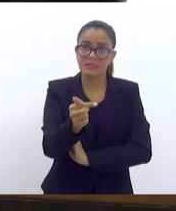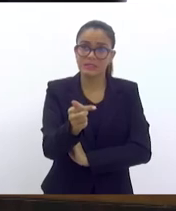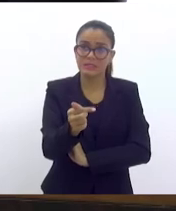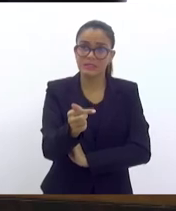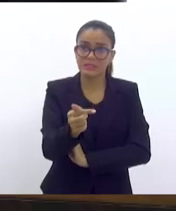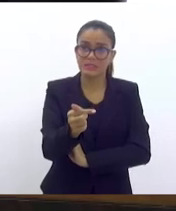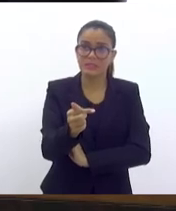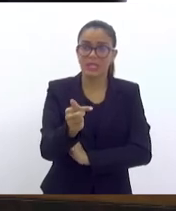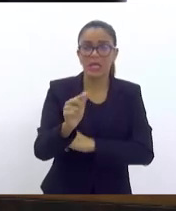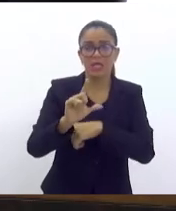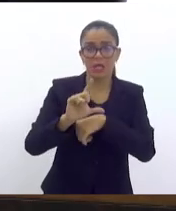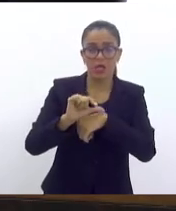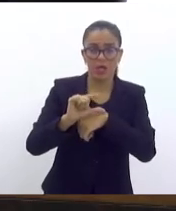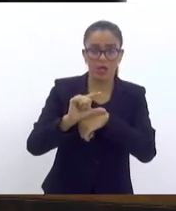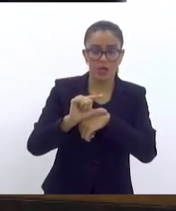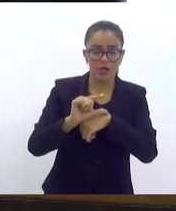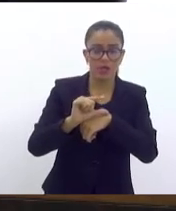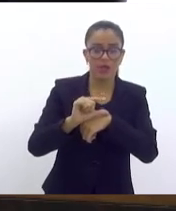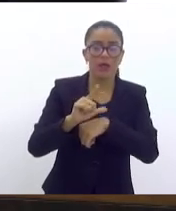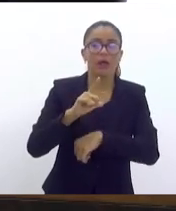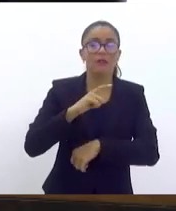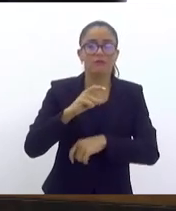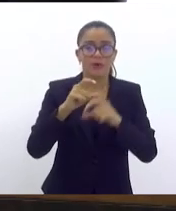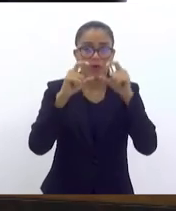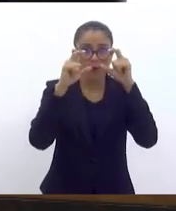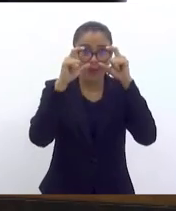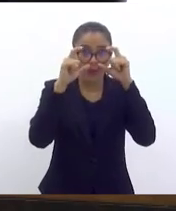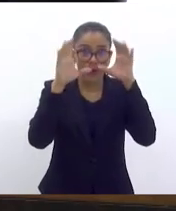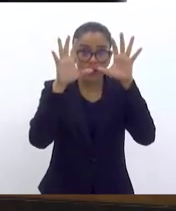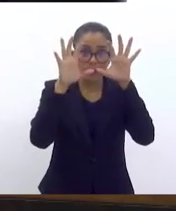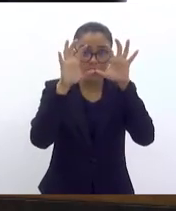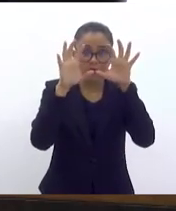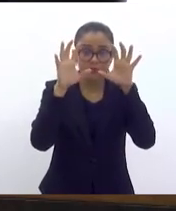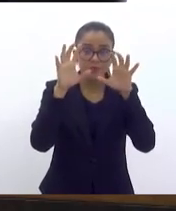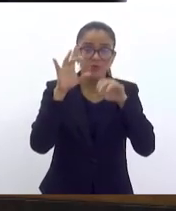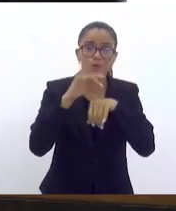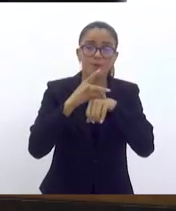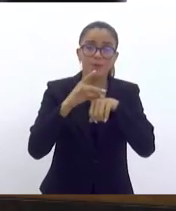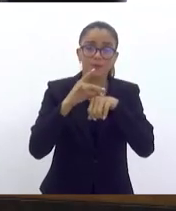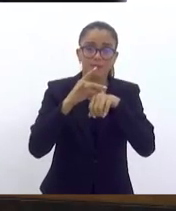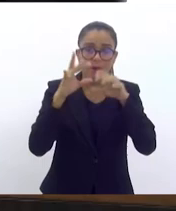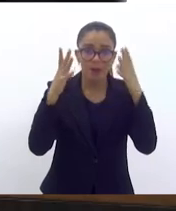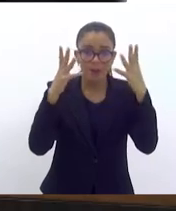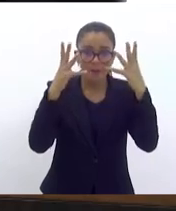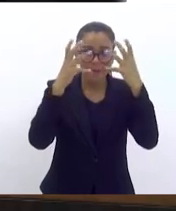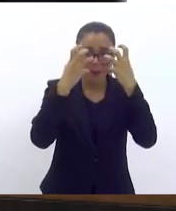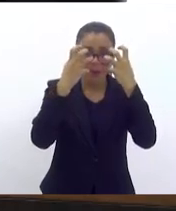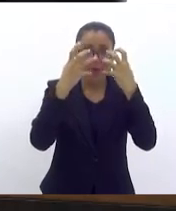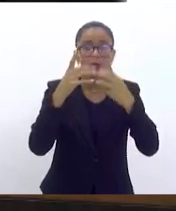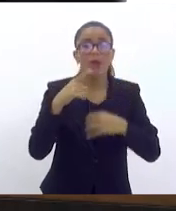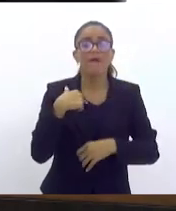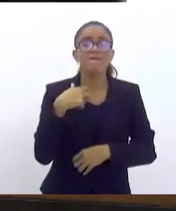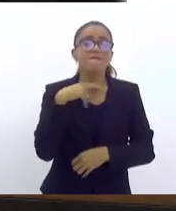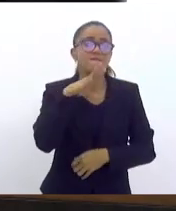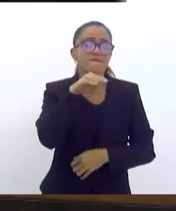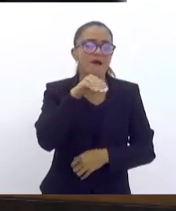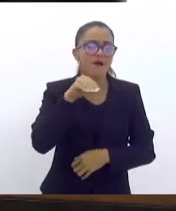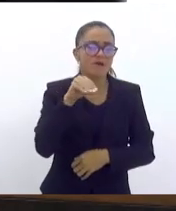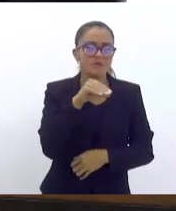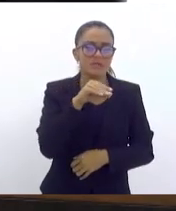e no qual ela estava com óculos escuro e ela com a voz embargada